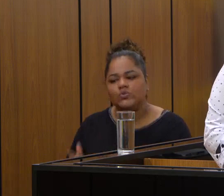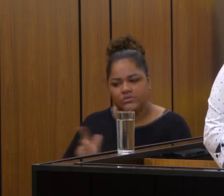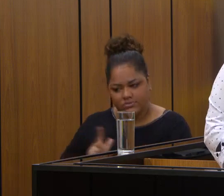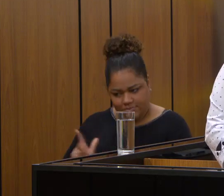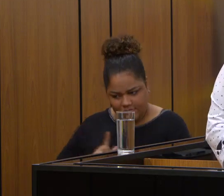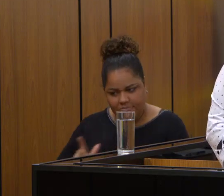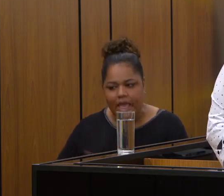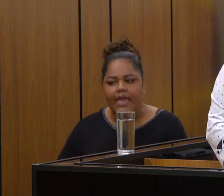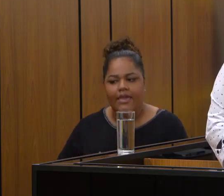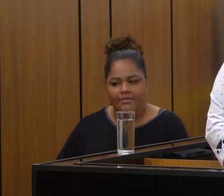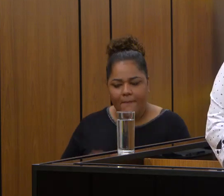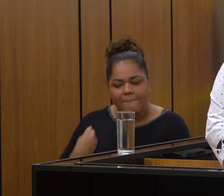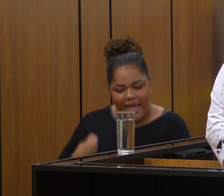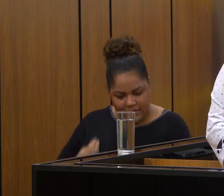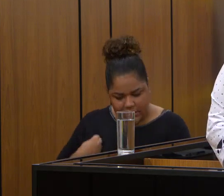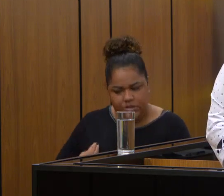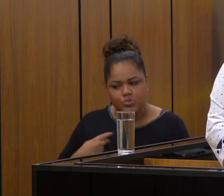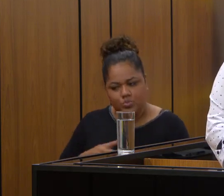e